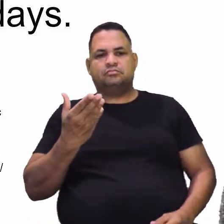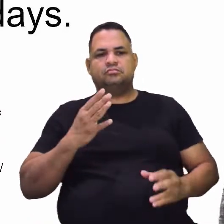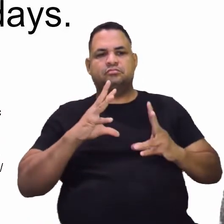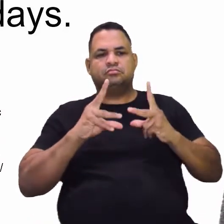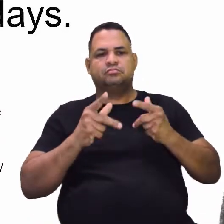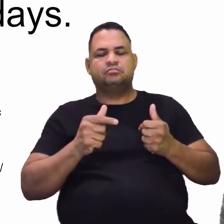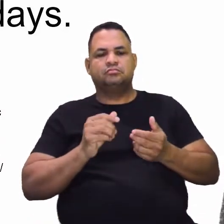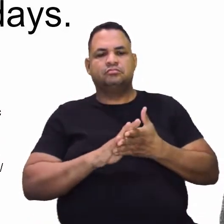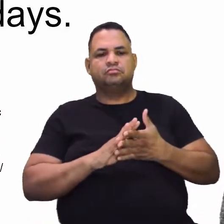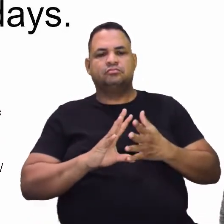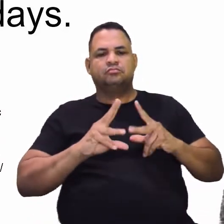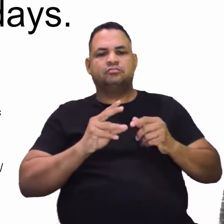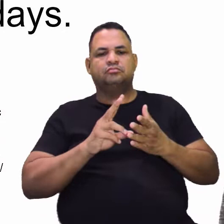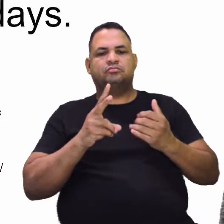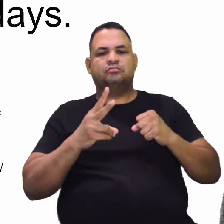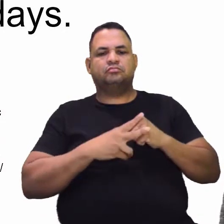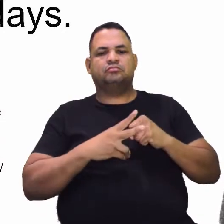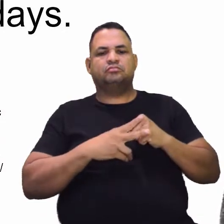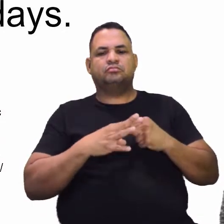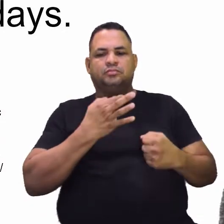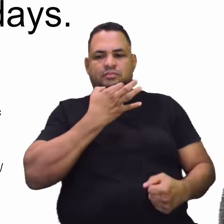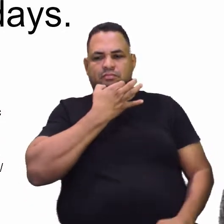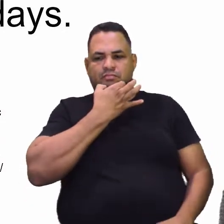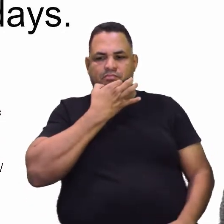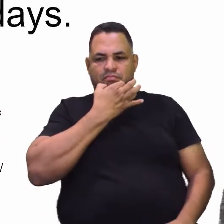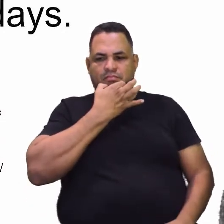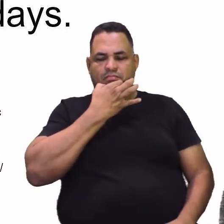Todo verbo em inglês, ele